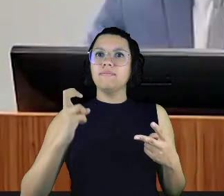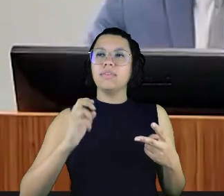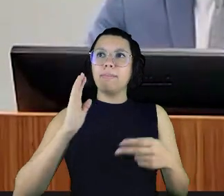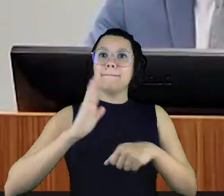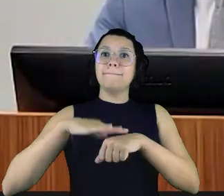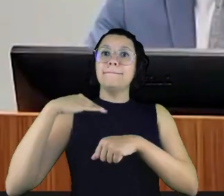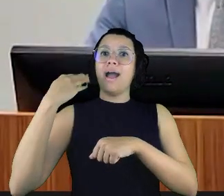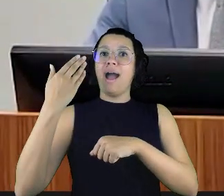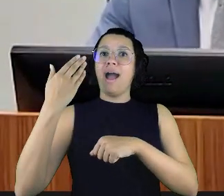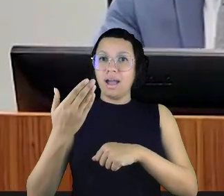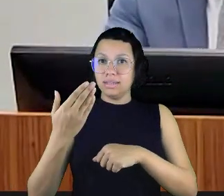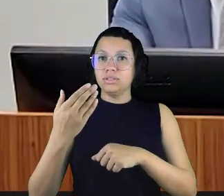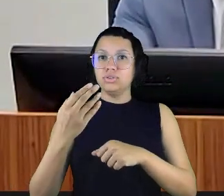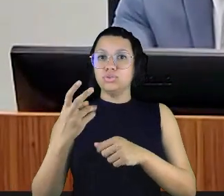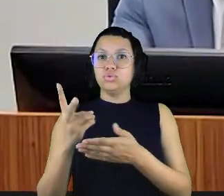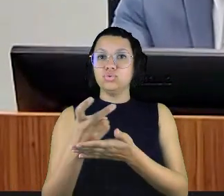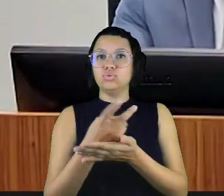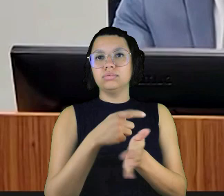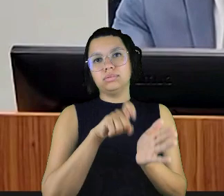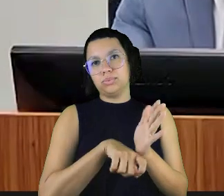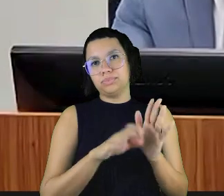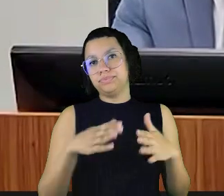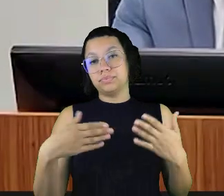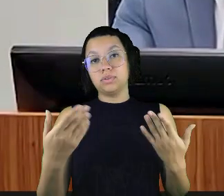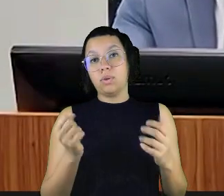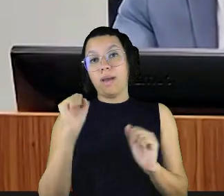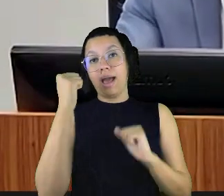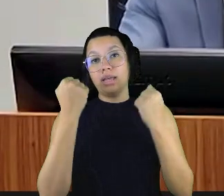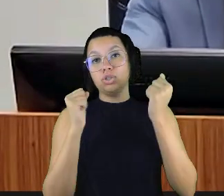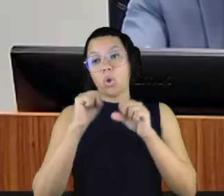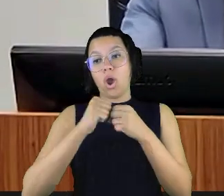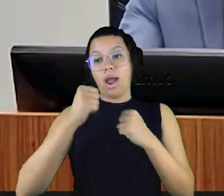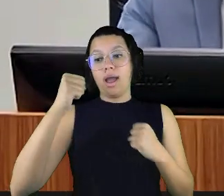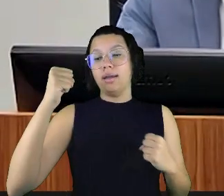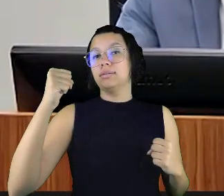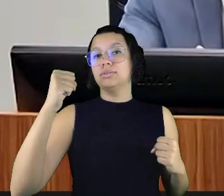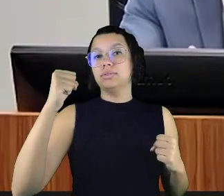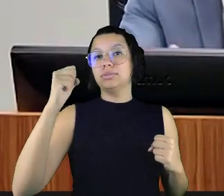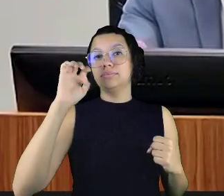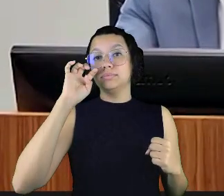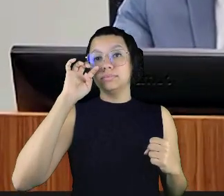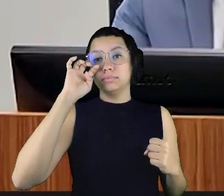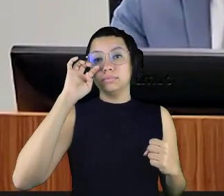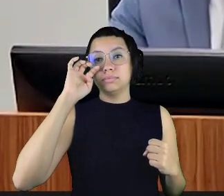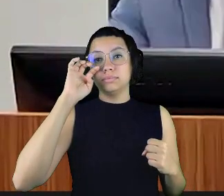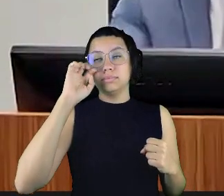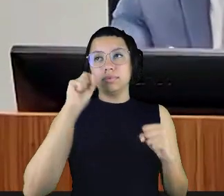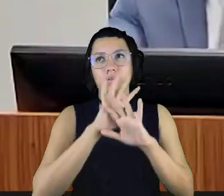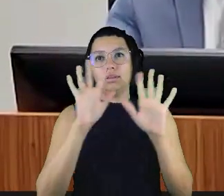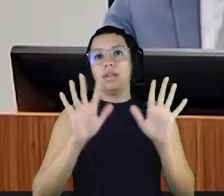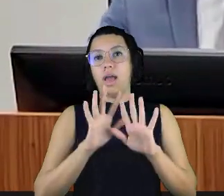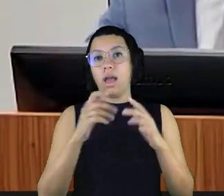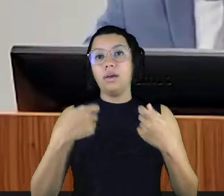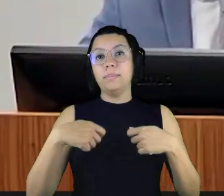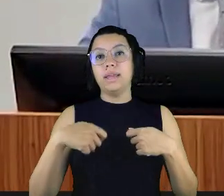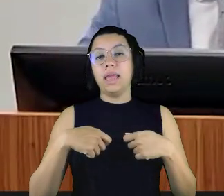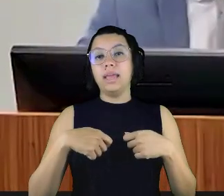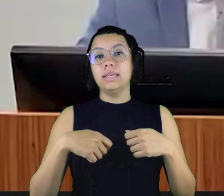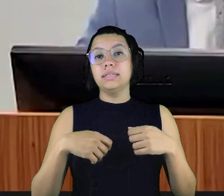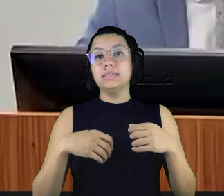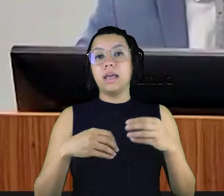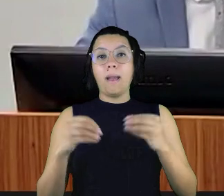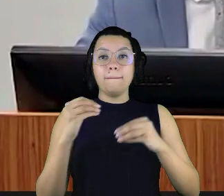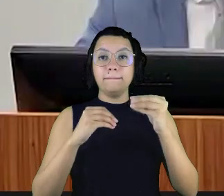grandes indústrias, elas, obviamente, têm que montar estratégias, inclusive